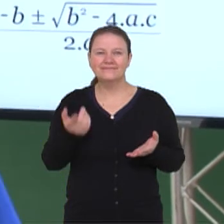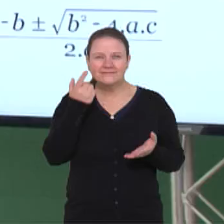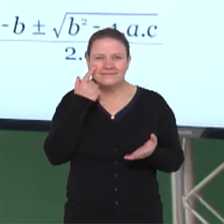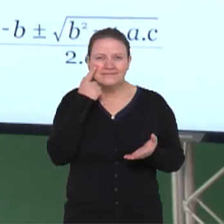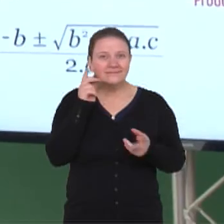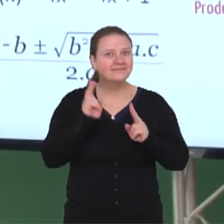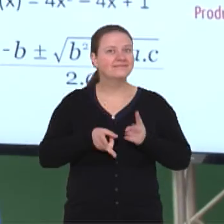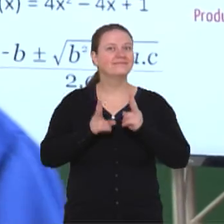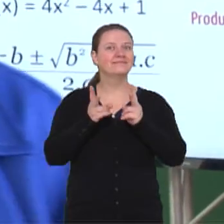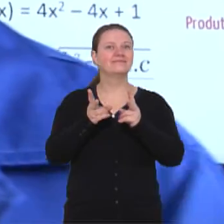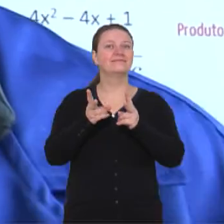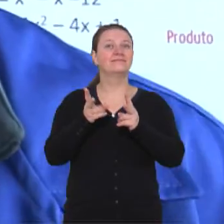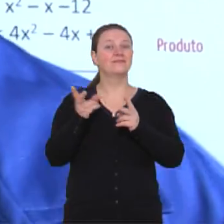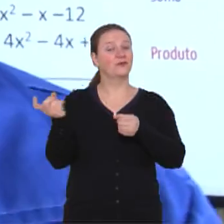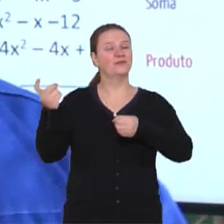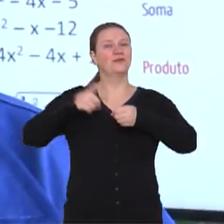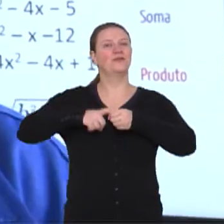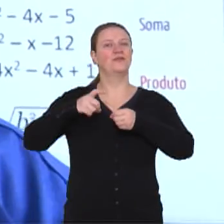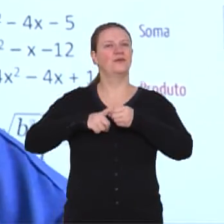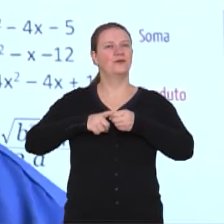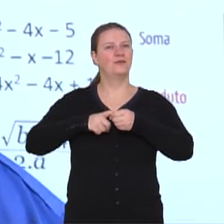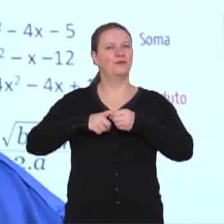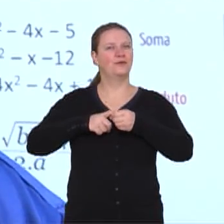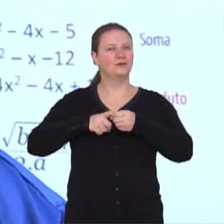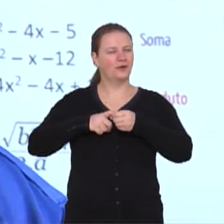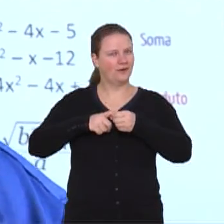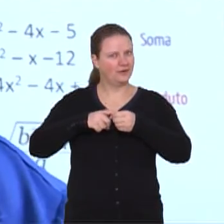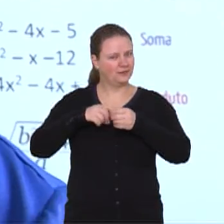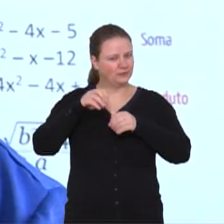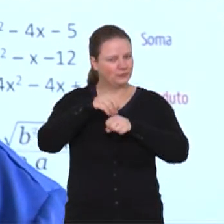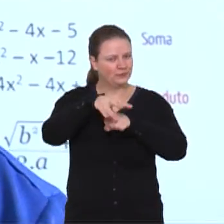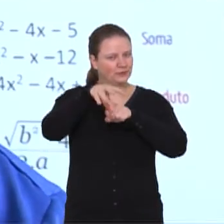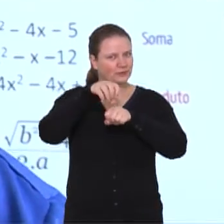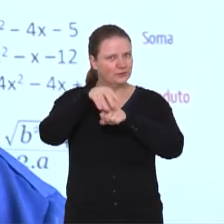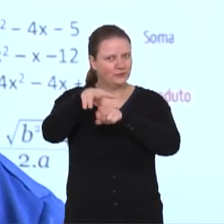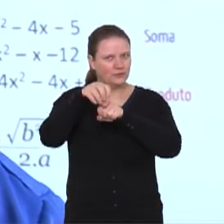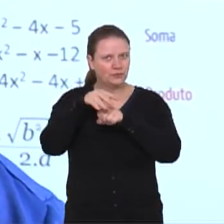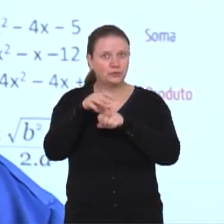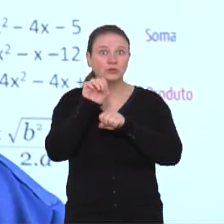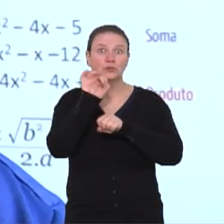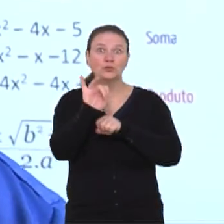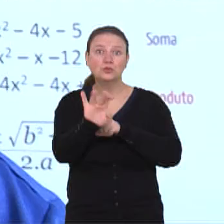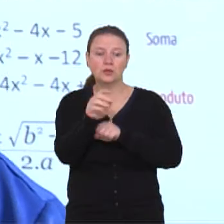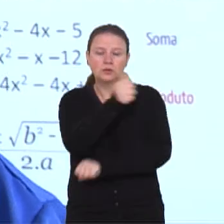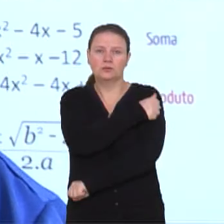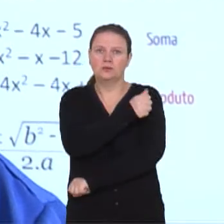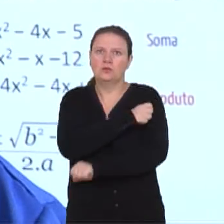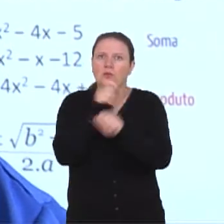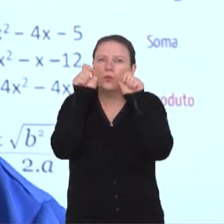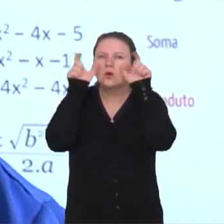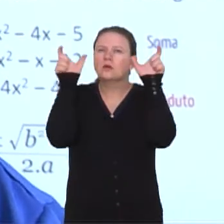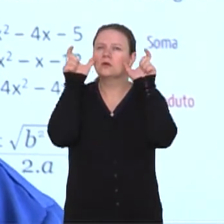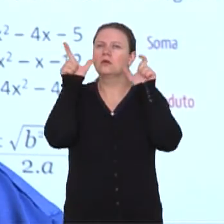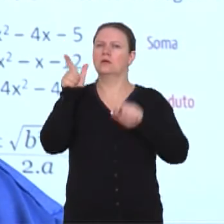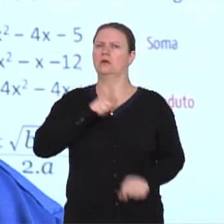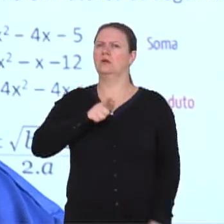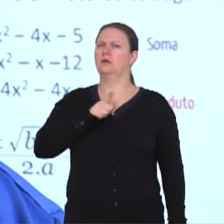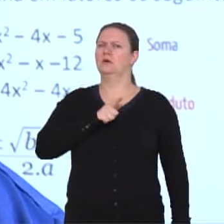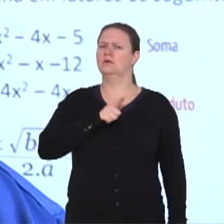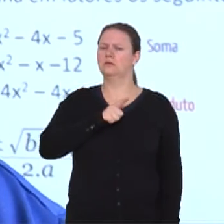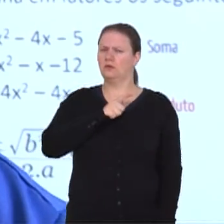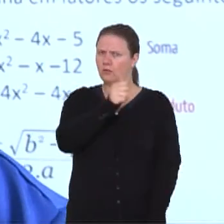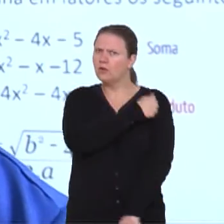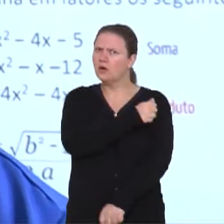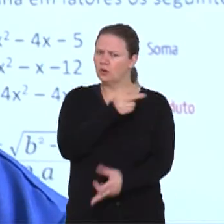Como sempre, olha eu aqui de novo dando uma dica para você, mas só para aquele que está prestando atenção. E eu estou vendo gente aí que não está prestando